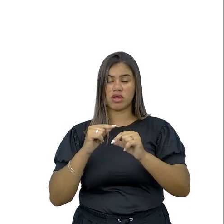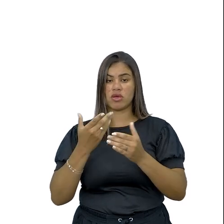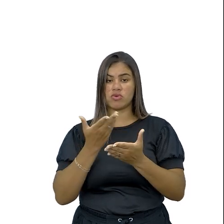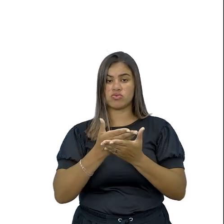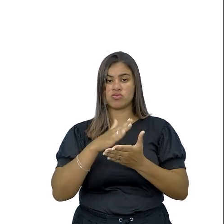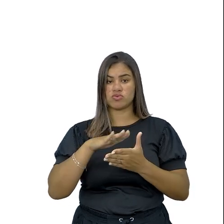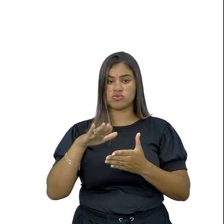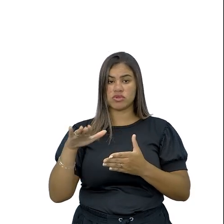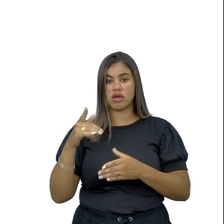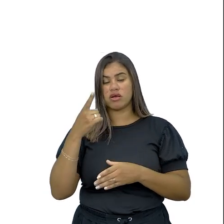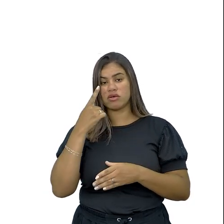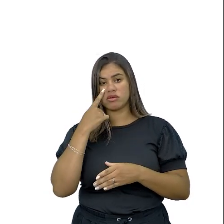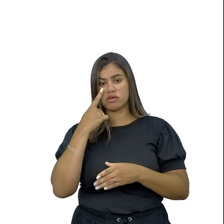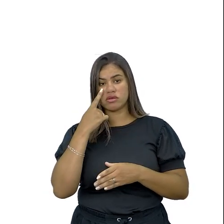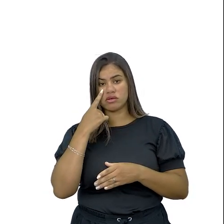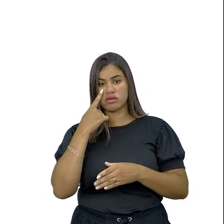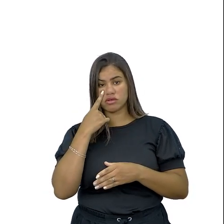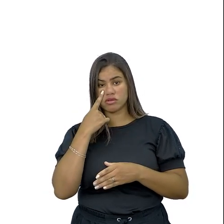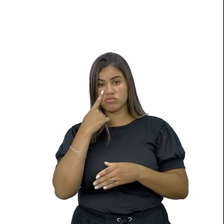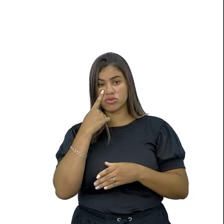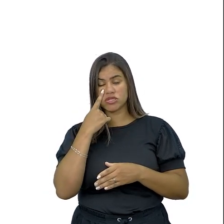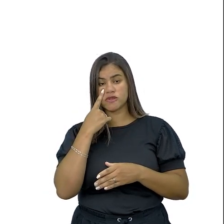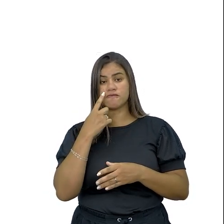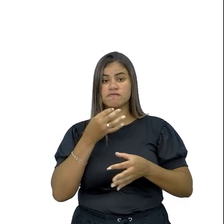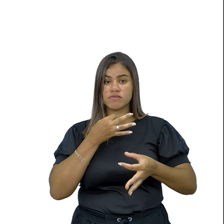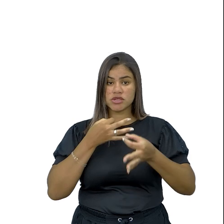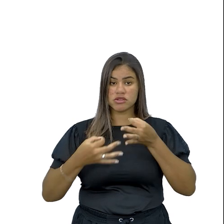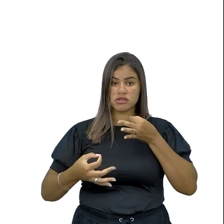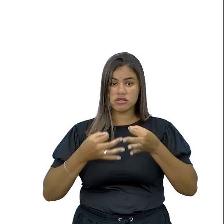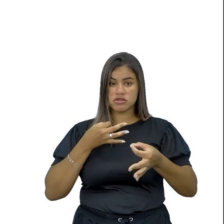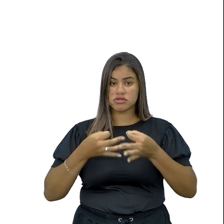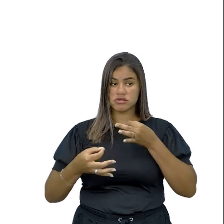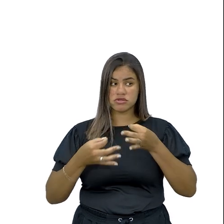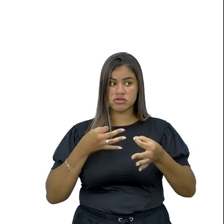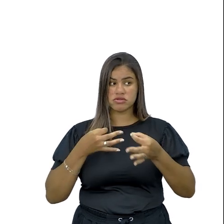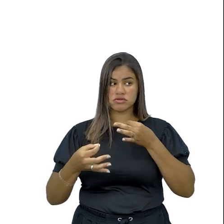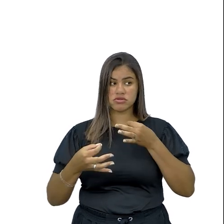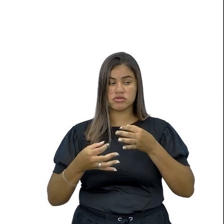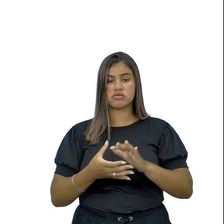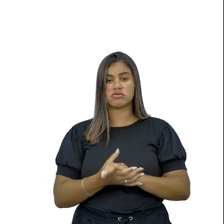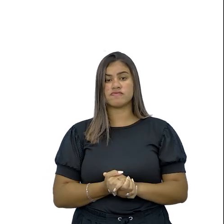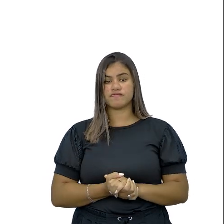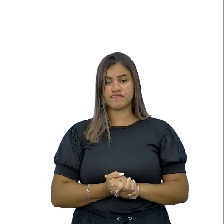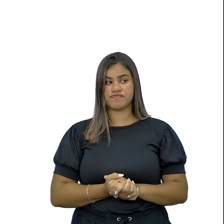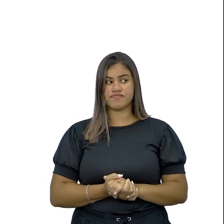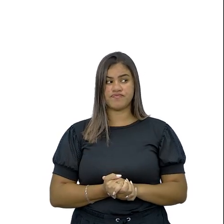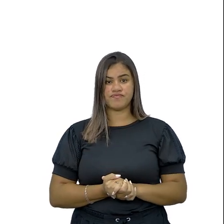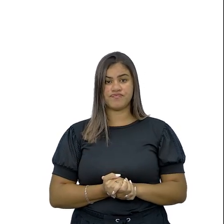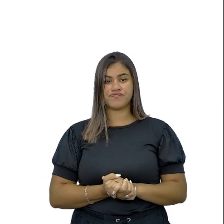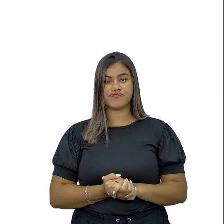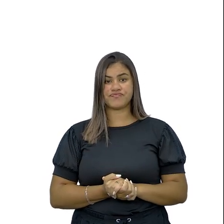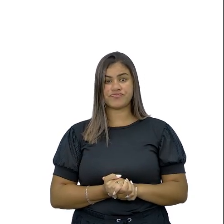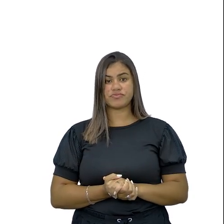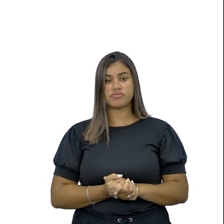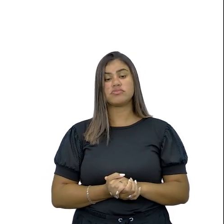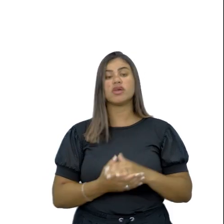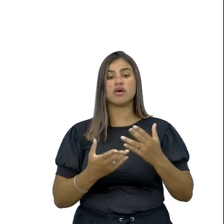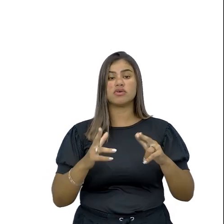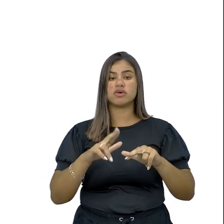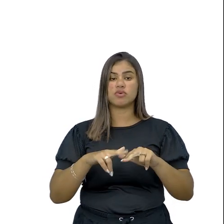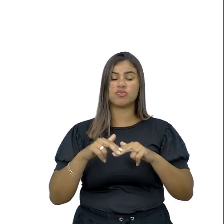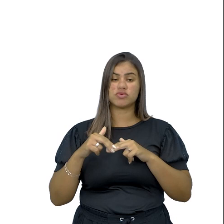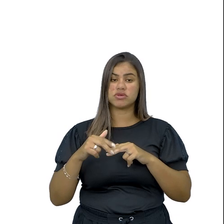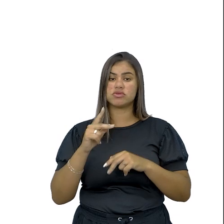uma observação atenta e crítica em torno do que está sendo feito. E que, por último, o professor oportunize